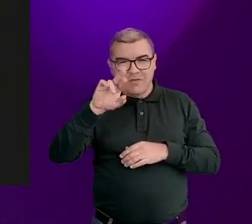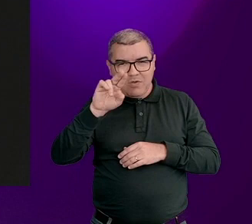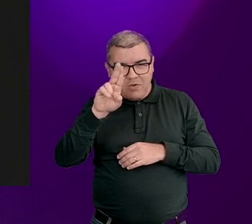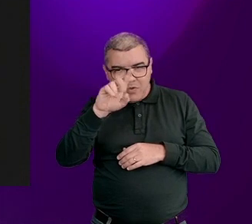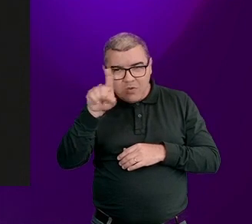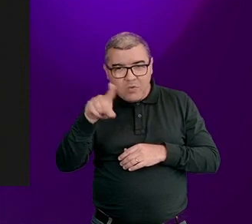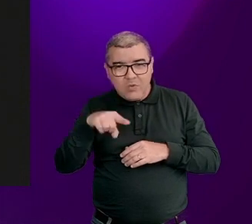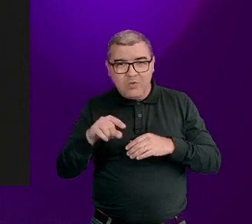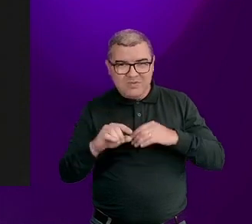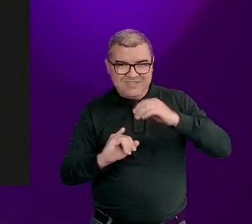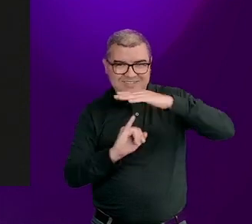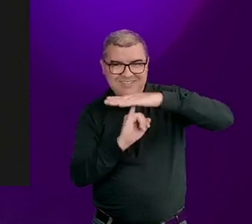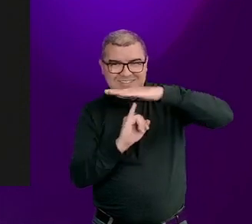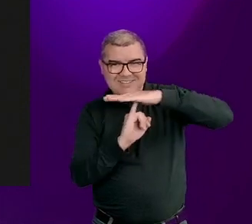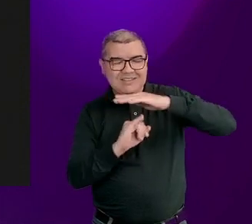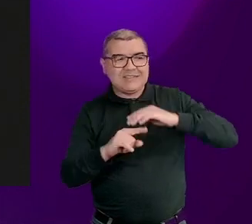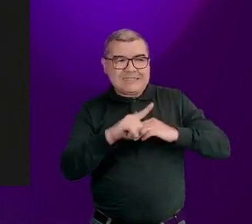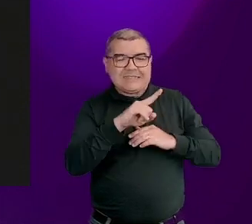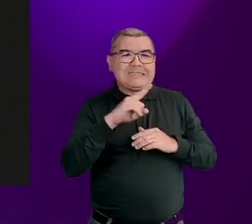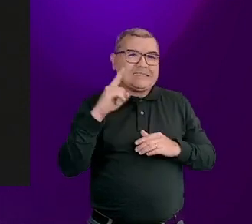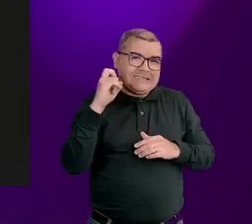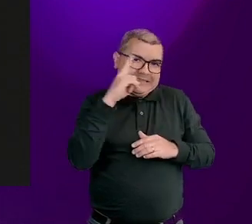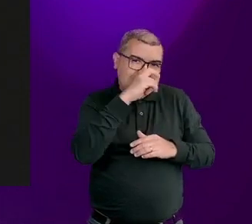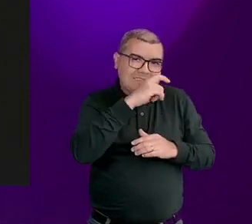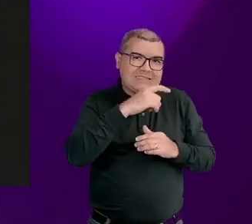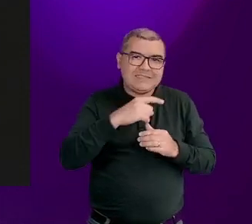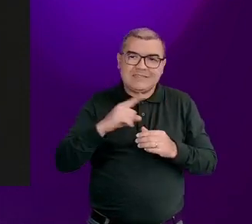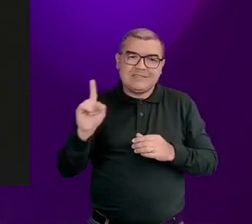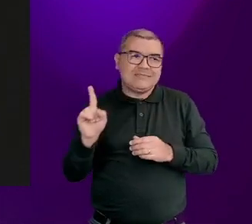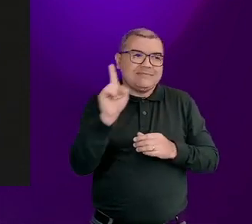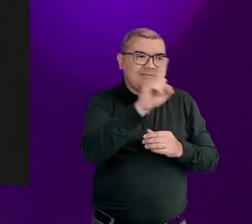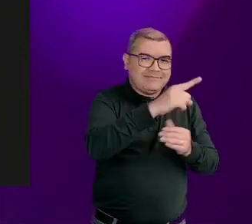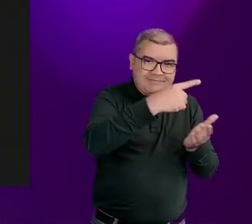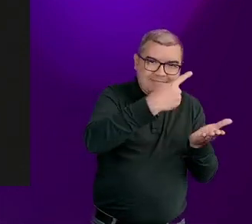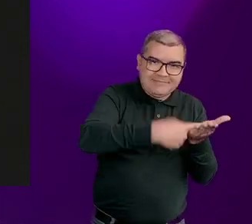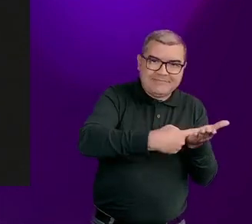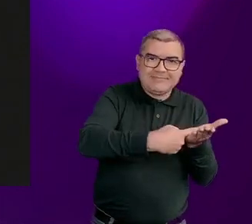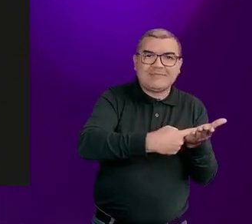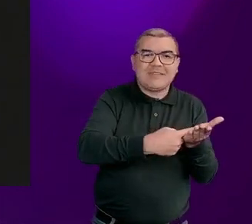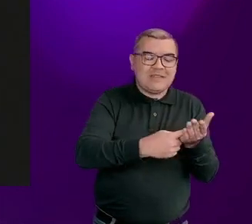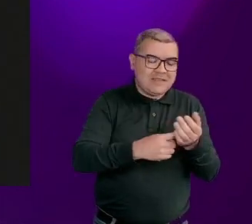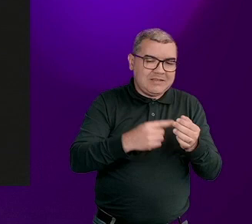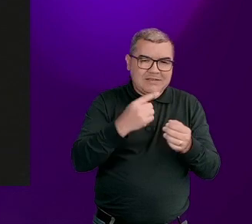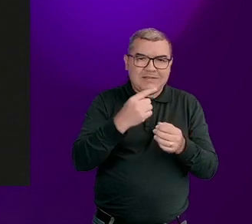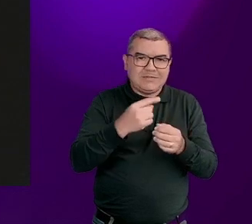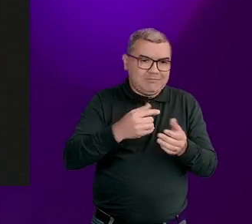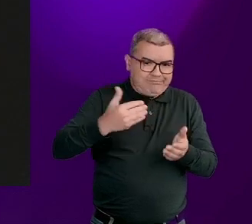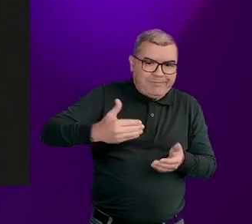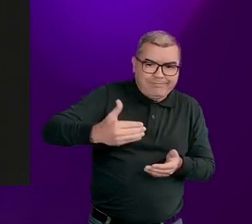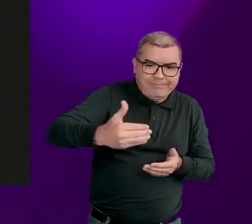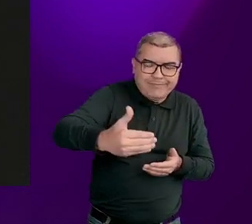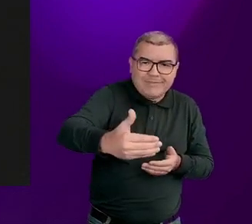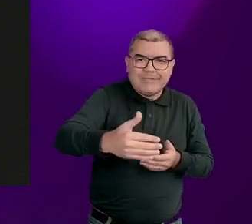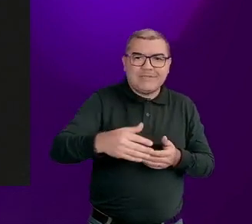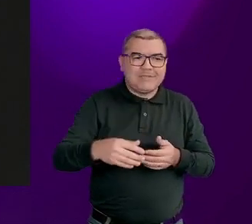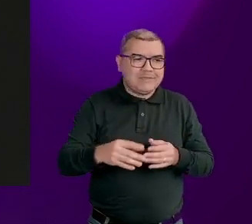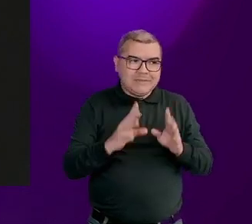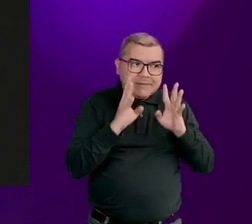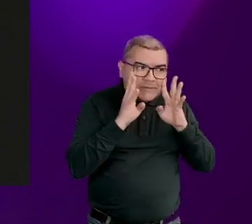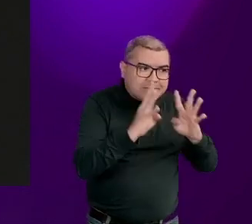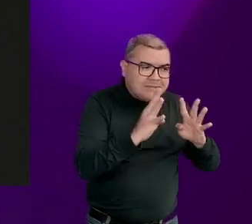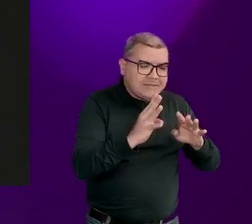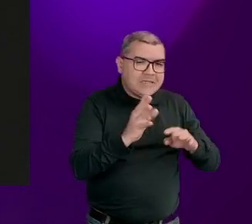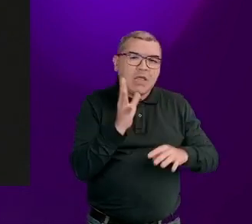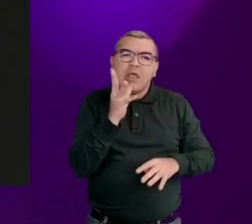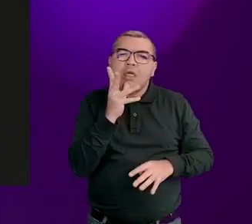são muito demoradas, porque os tratamentos são complexos, eles são voluntários de pesquisa. Então, assim, não dá para atender